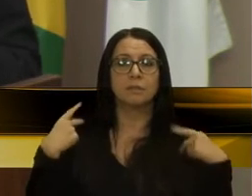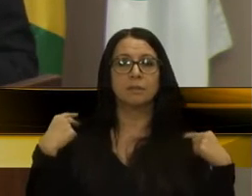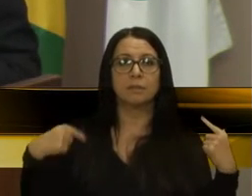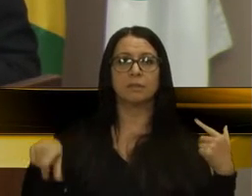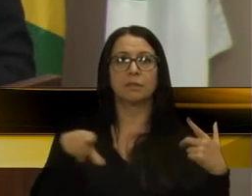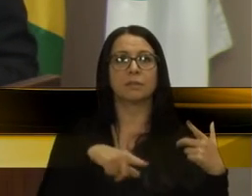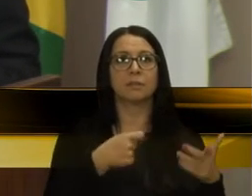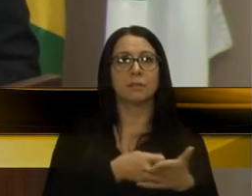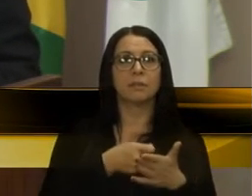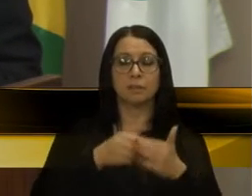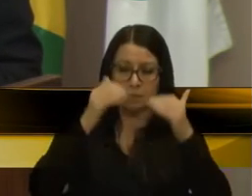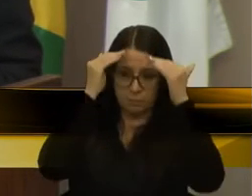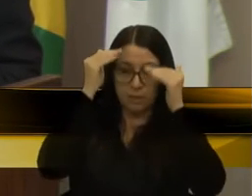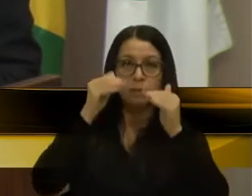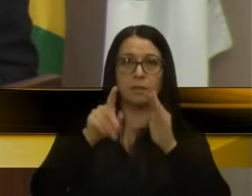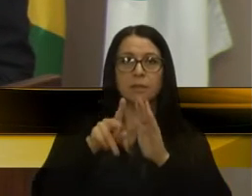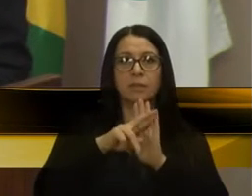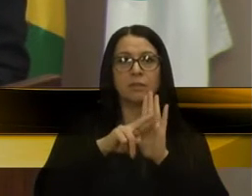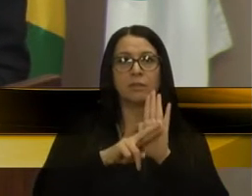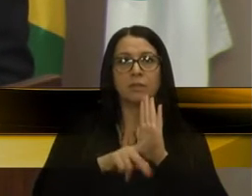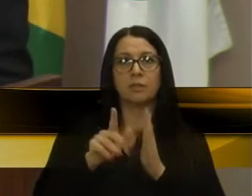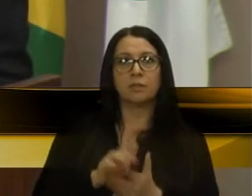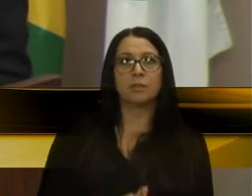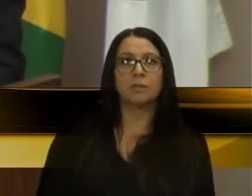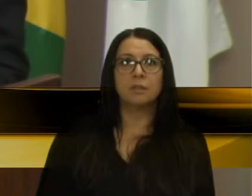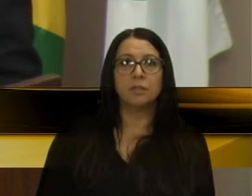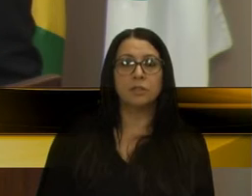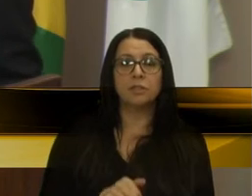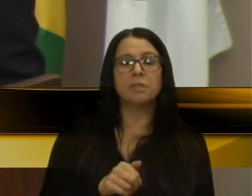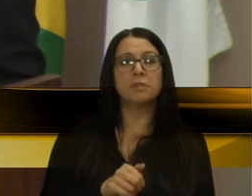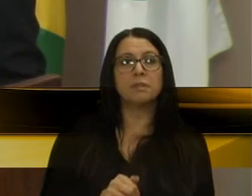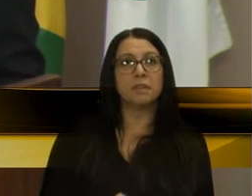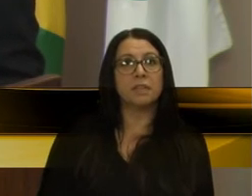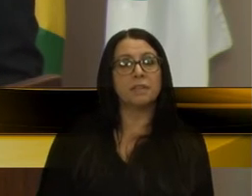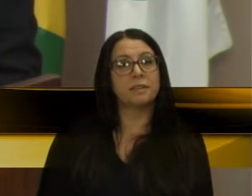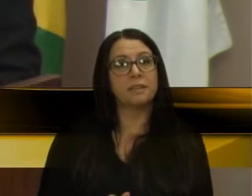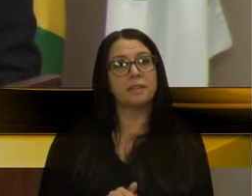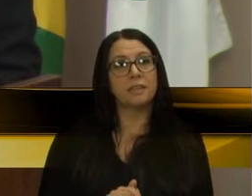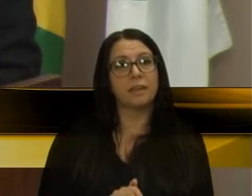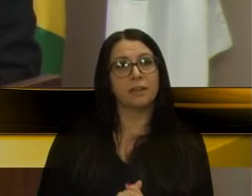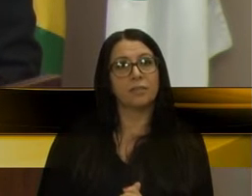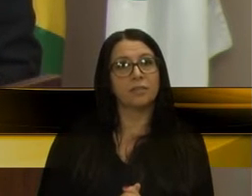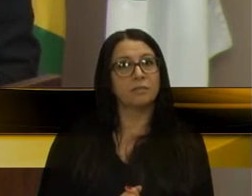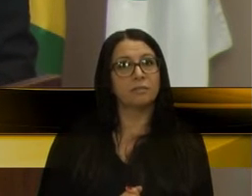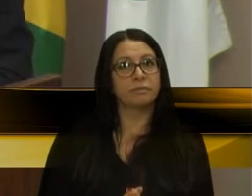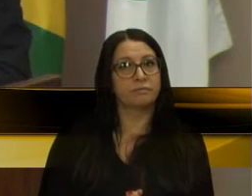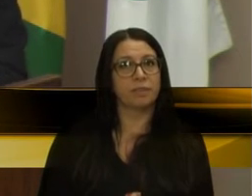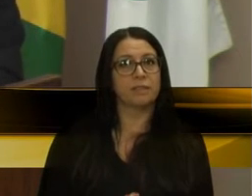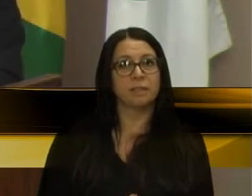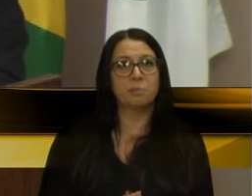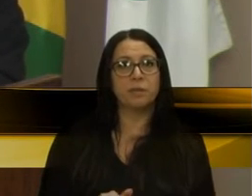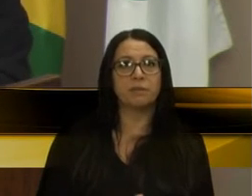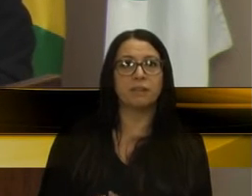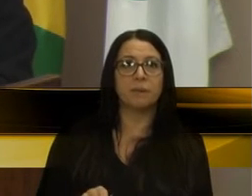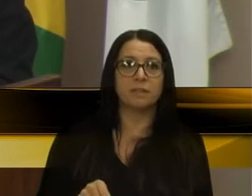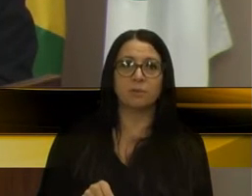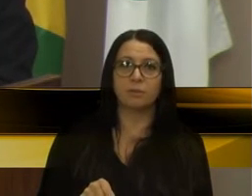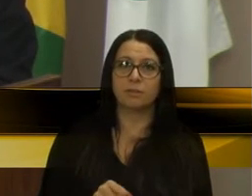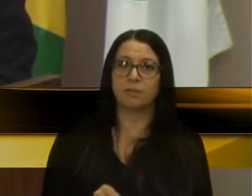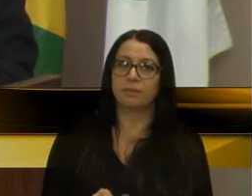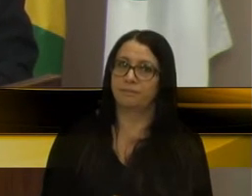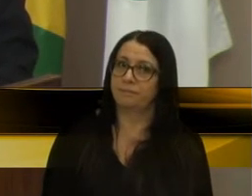que tenta obedecer às regras de trânsito e sou um pedestre que também faz parte do sistema de trânsito. Agora,